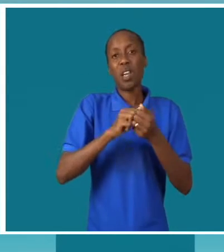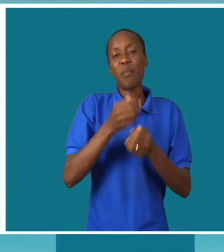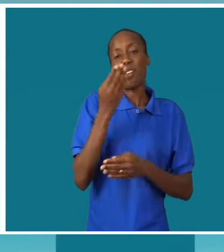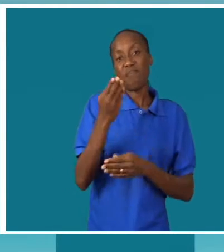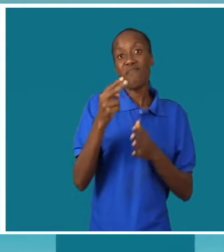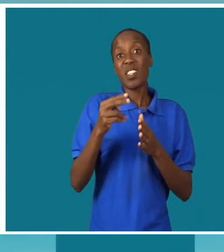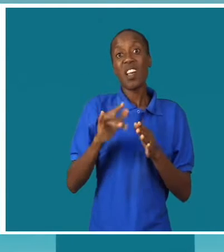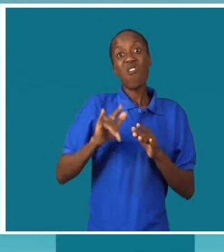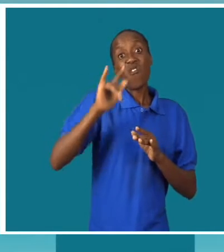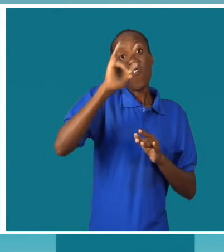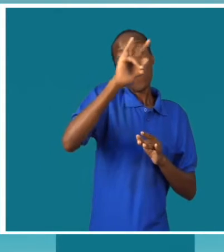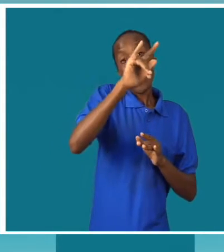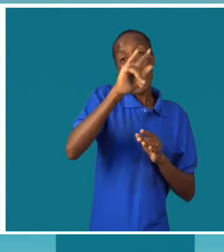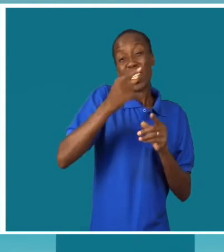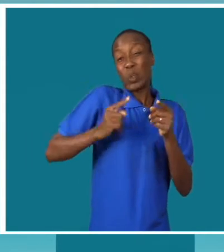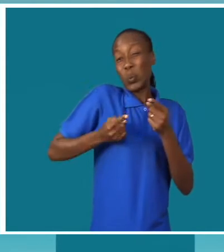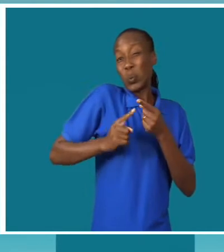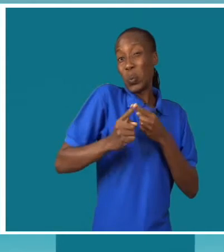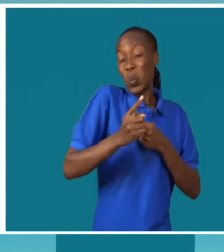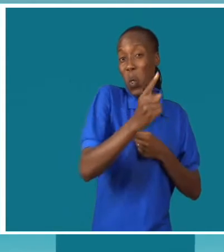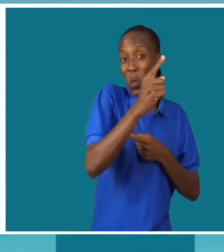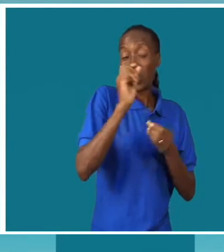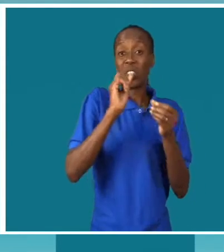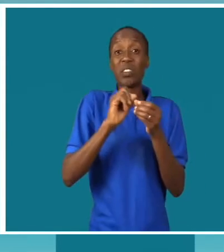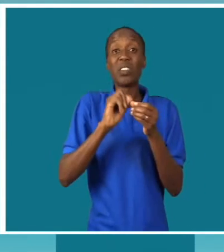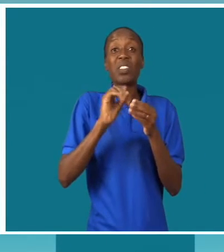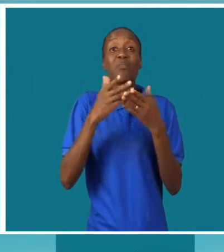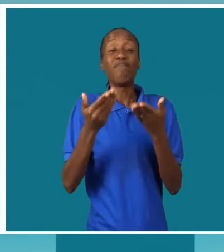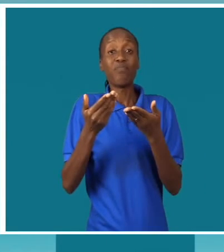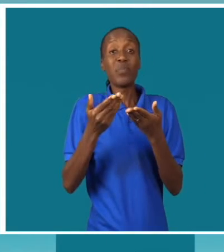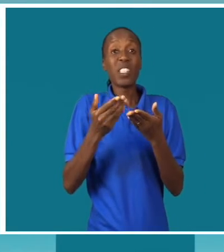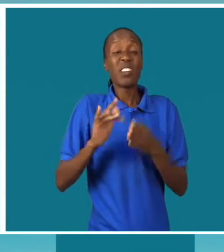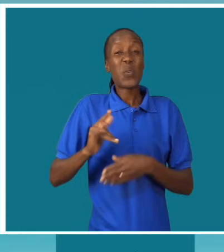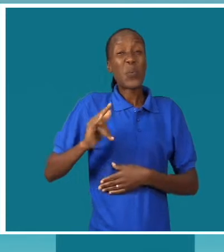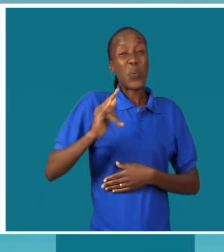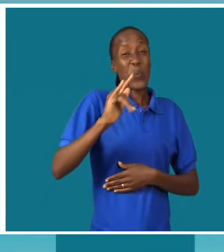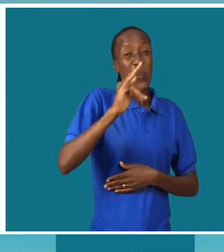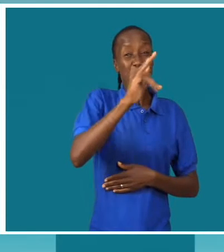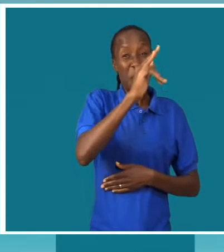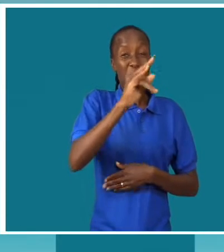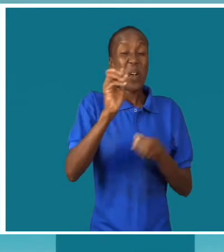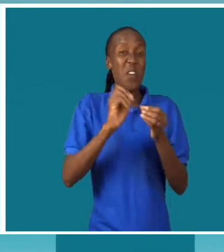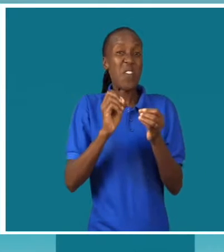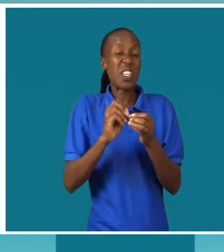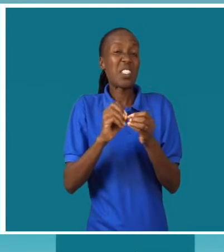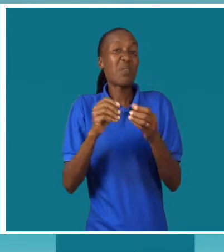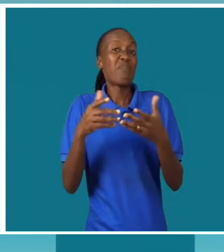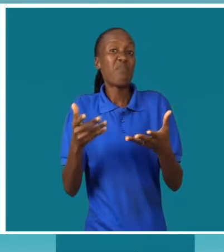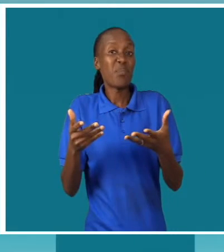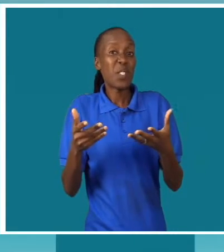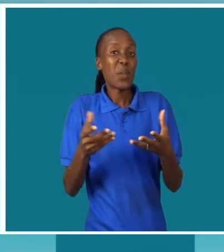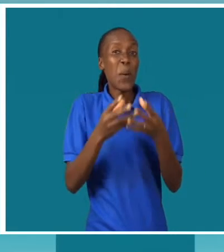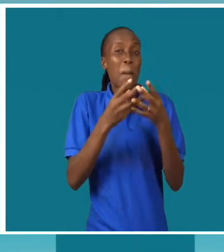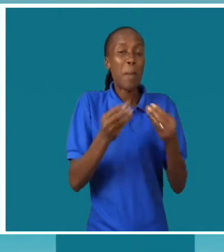longas que eles fazem, às vezes os aviões que eles perdem pelos